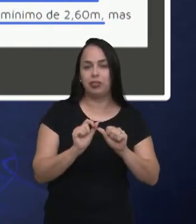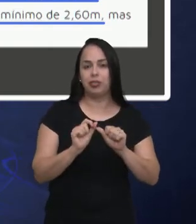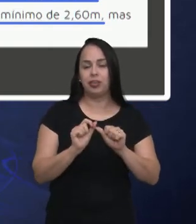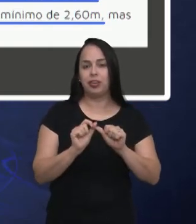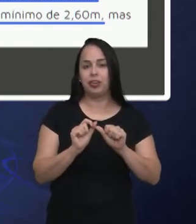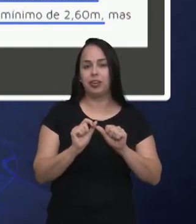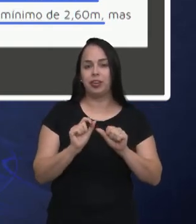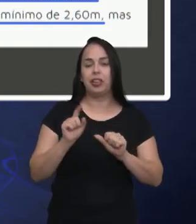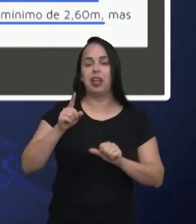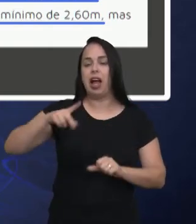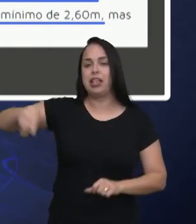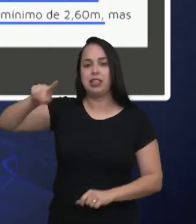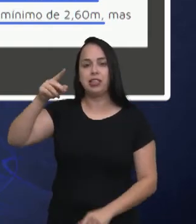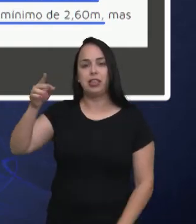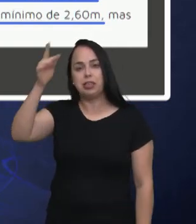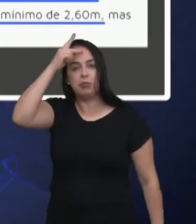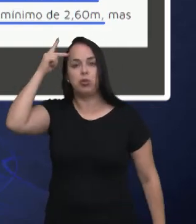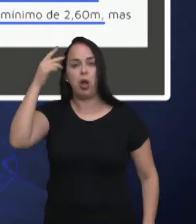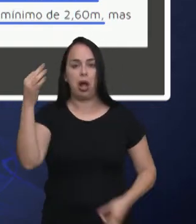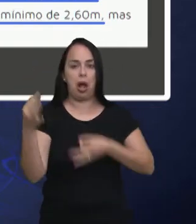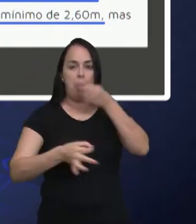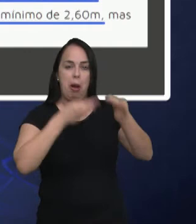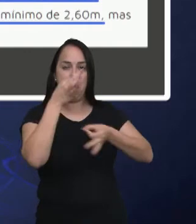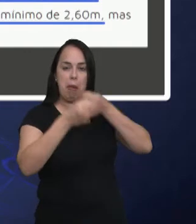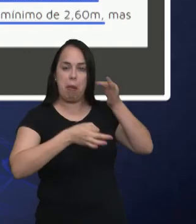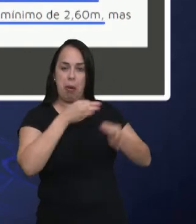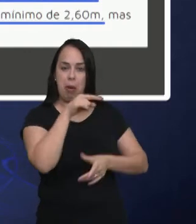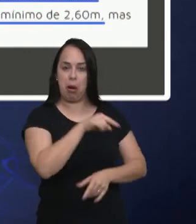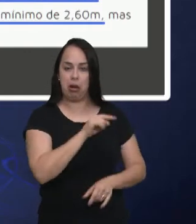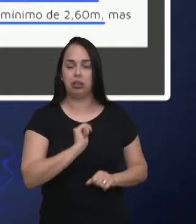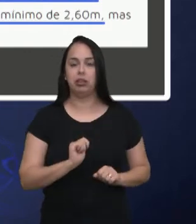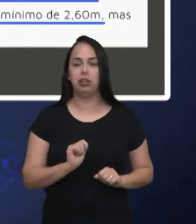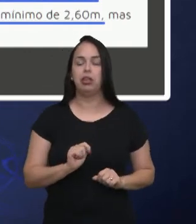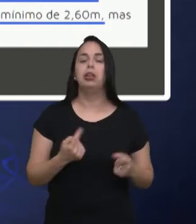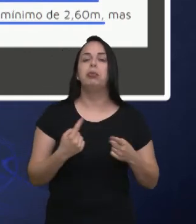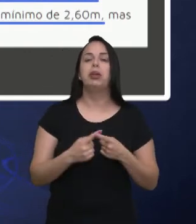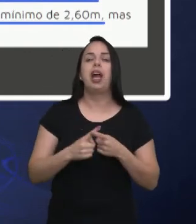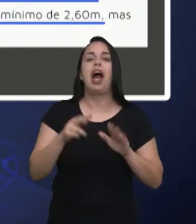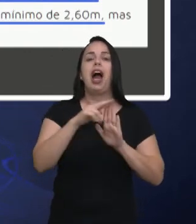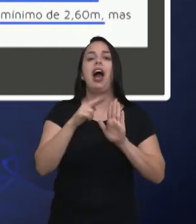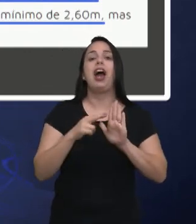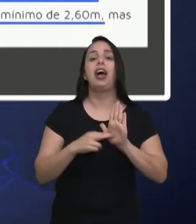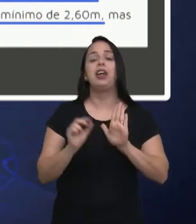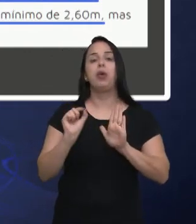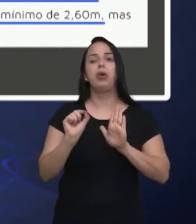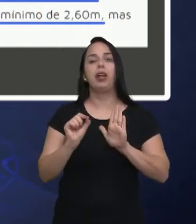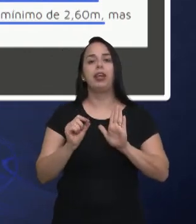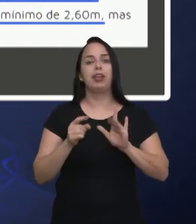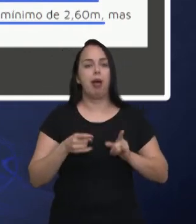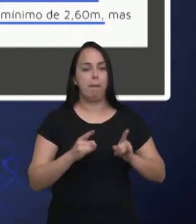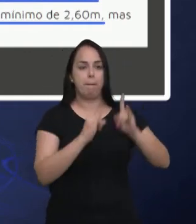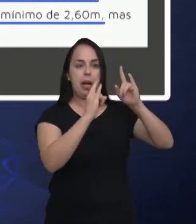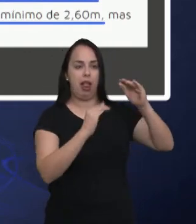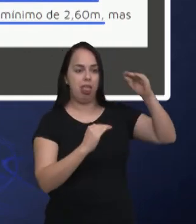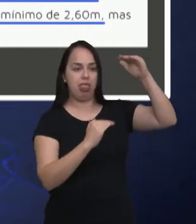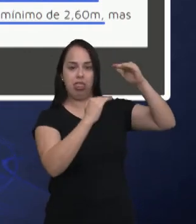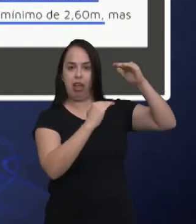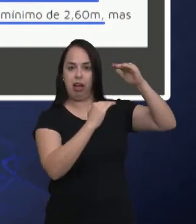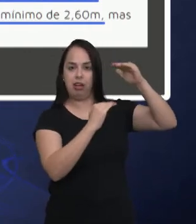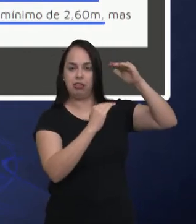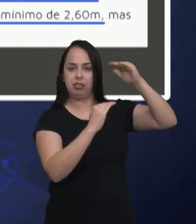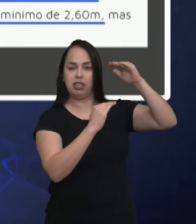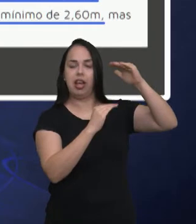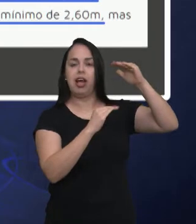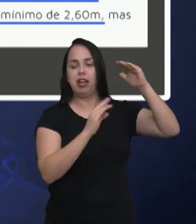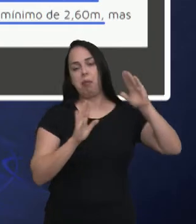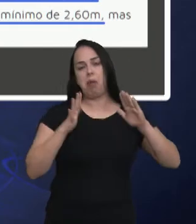alvo de crítica da oposição, nossa crítica. Pela regra atual, o pé direito de todos os